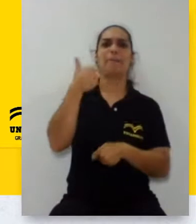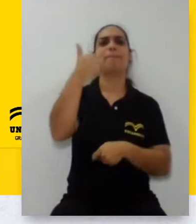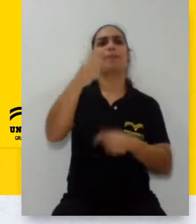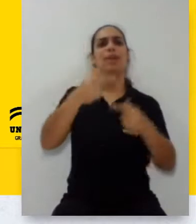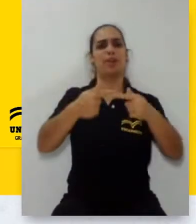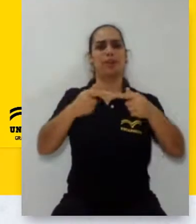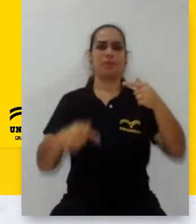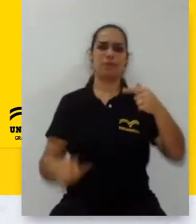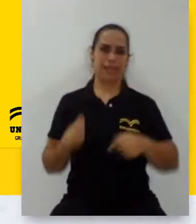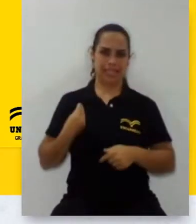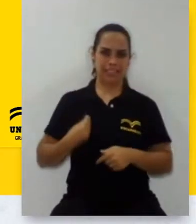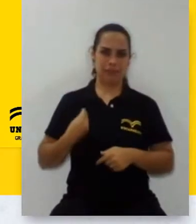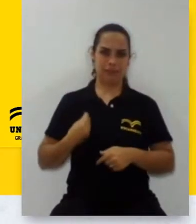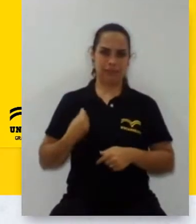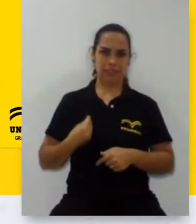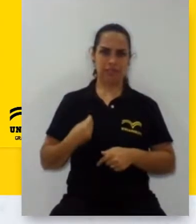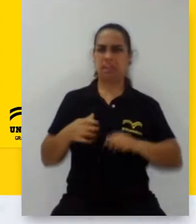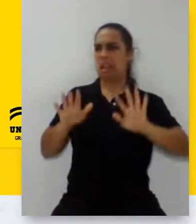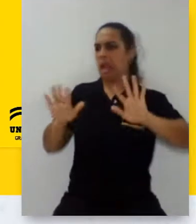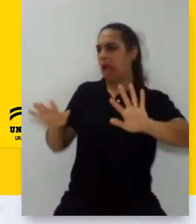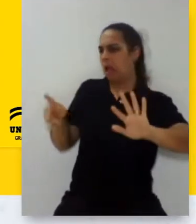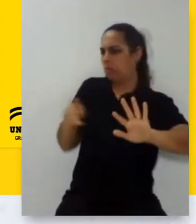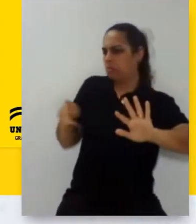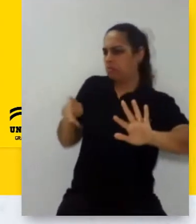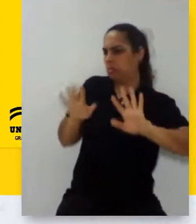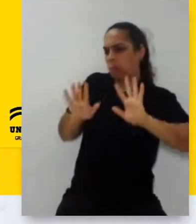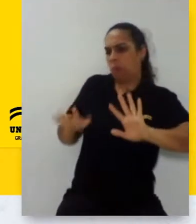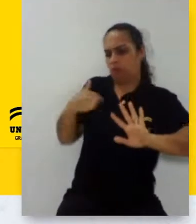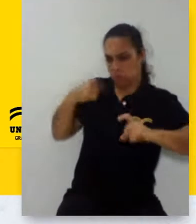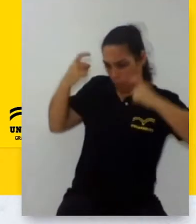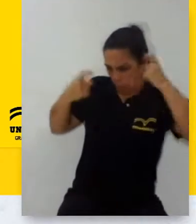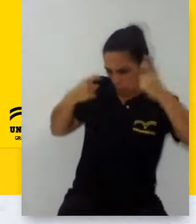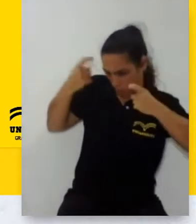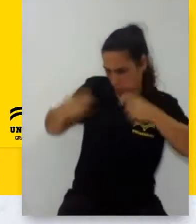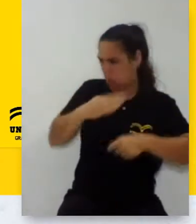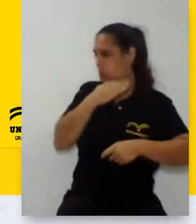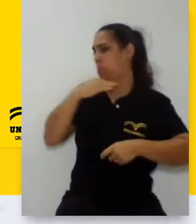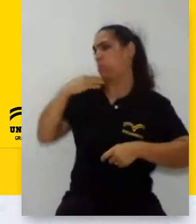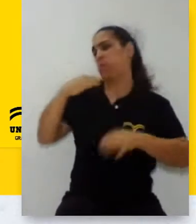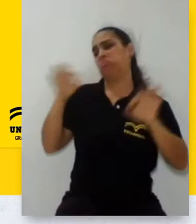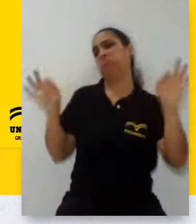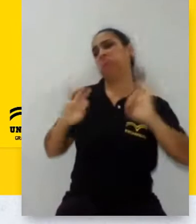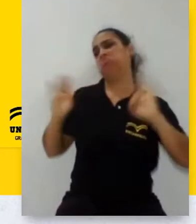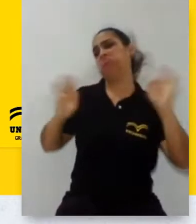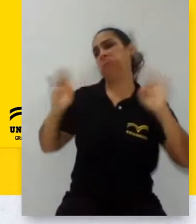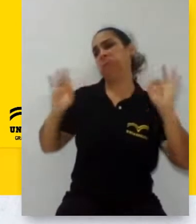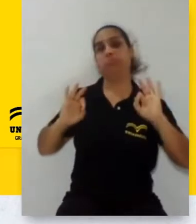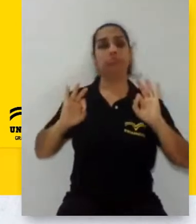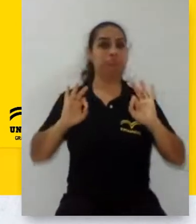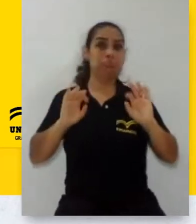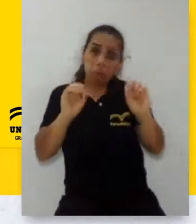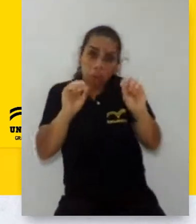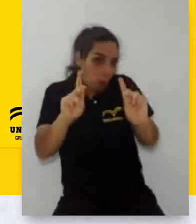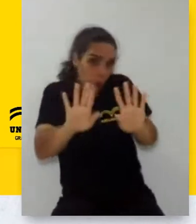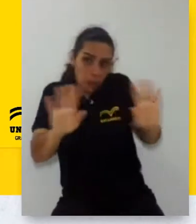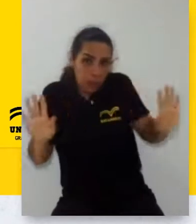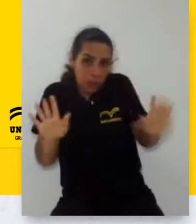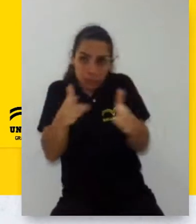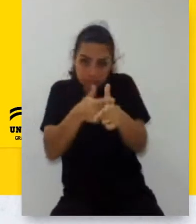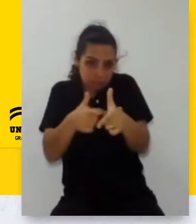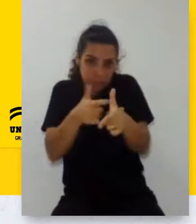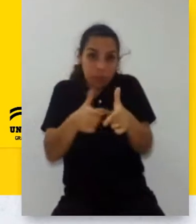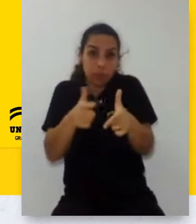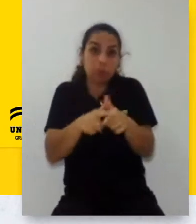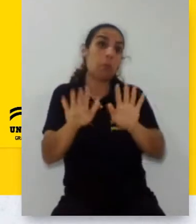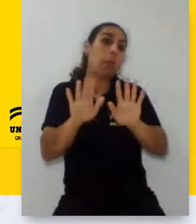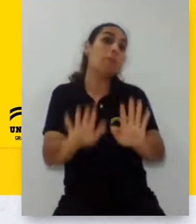Ok, todos nós vamos morrer em algum momento, mas você pode morrer um pouco mais tarde. Não precisa morrer tão cedo, né? Então, essa diminuição do risco